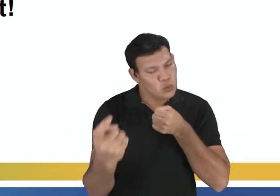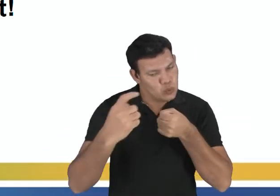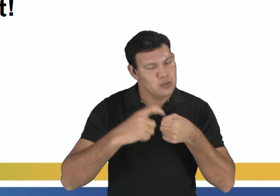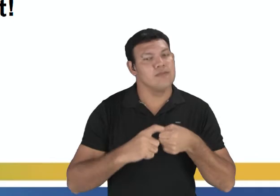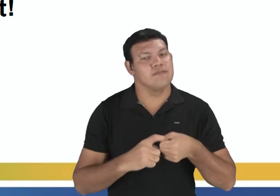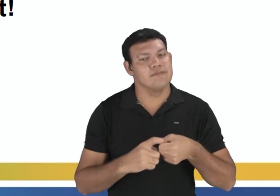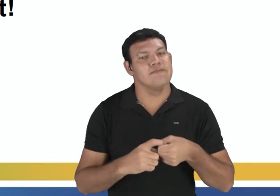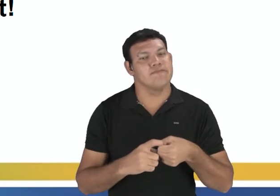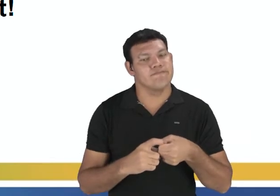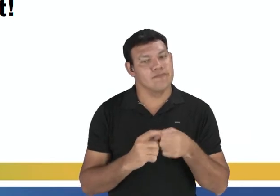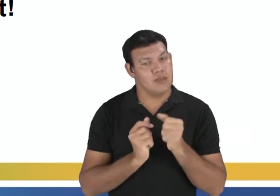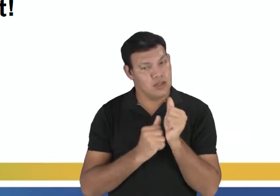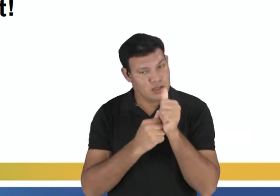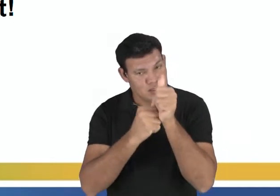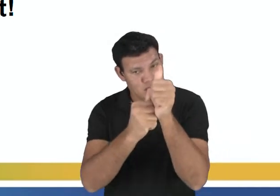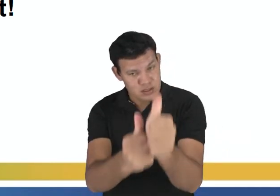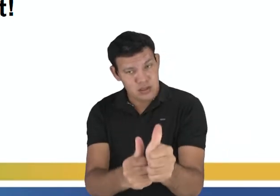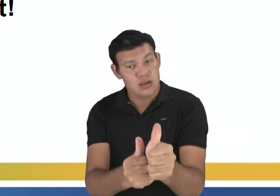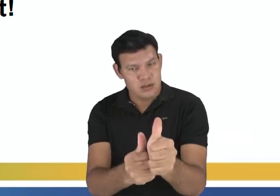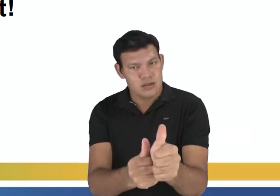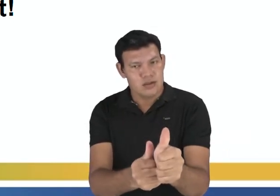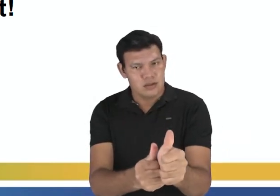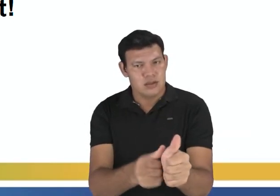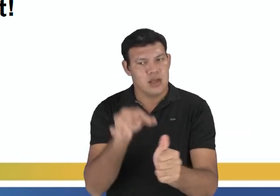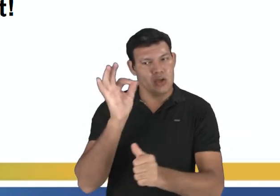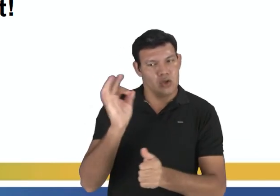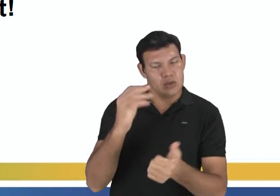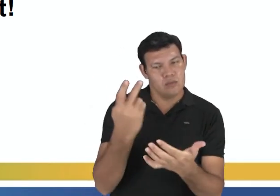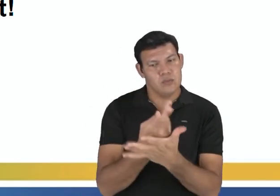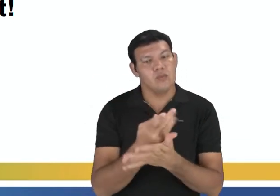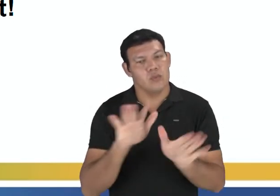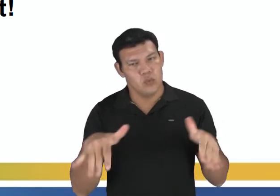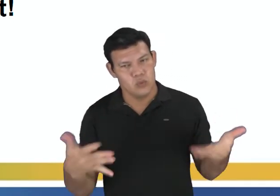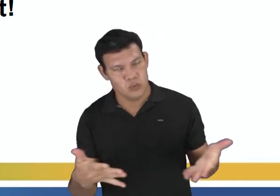aqui e acompanhem comigo a correção. Beleza?